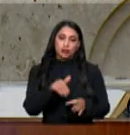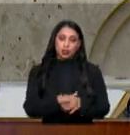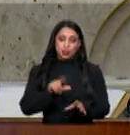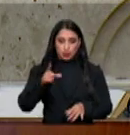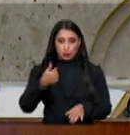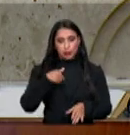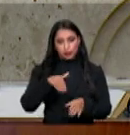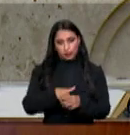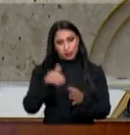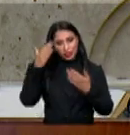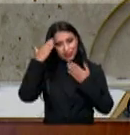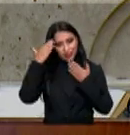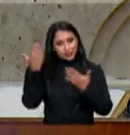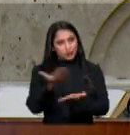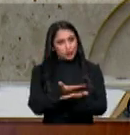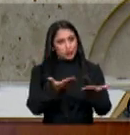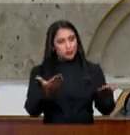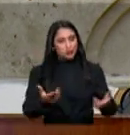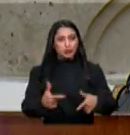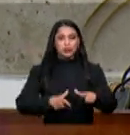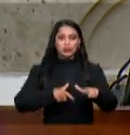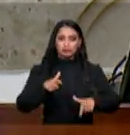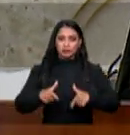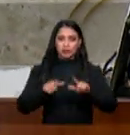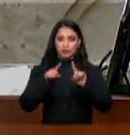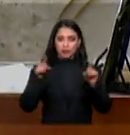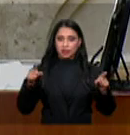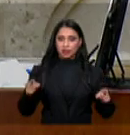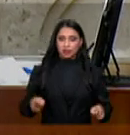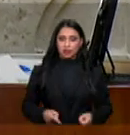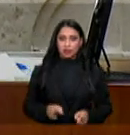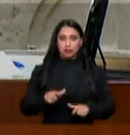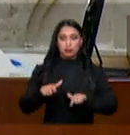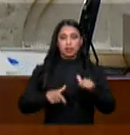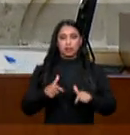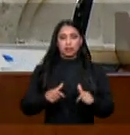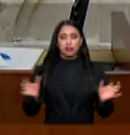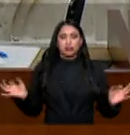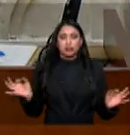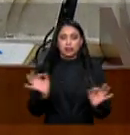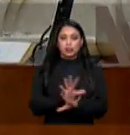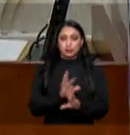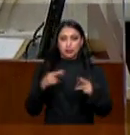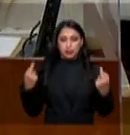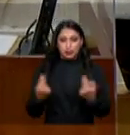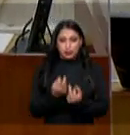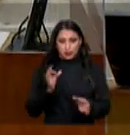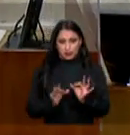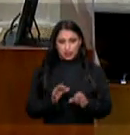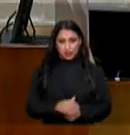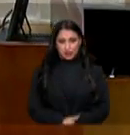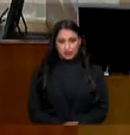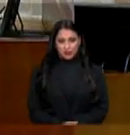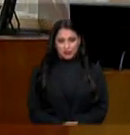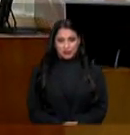Agradeço a todos os colegas, aos servidores, a todos os colaboradores e declaro encerrada a sessão.